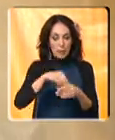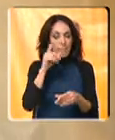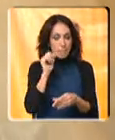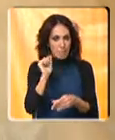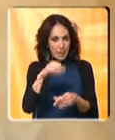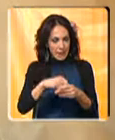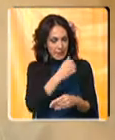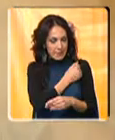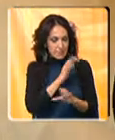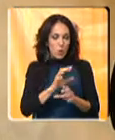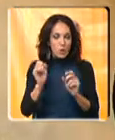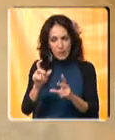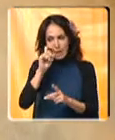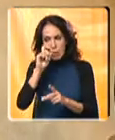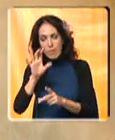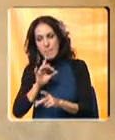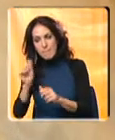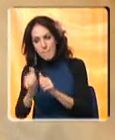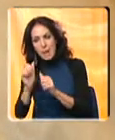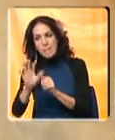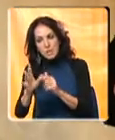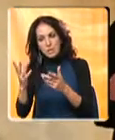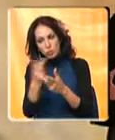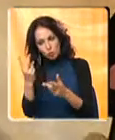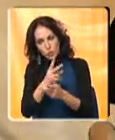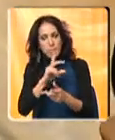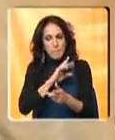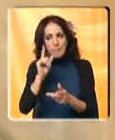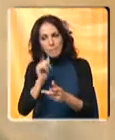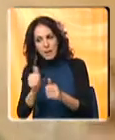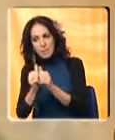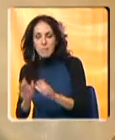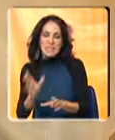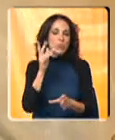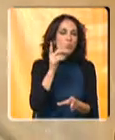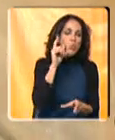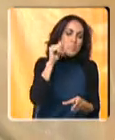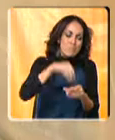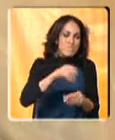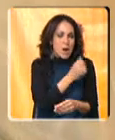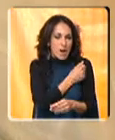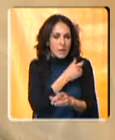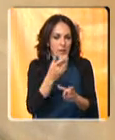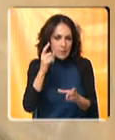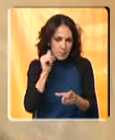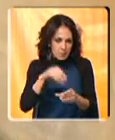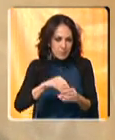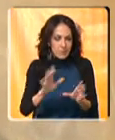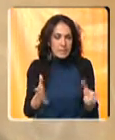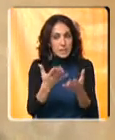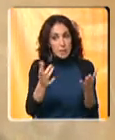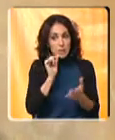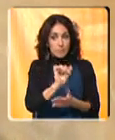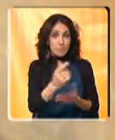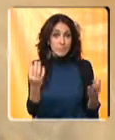teu pai, apesar da guarda ser uma guarda conjunta entre pai e mãe, mas é com o teu pai que tu vives e, portanto, para o Sérgio, para o